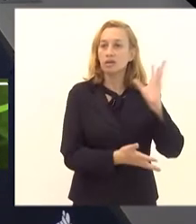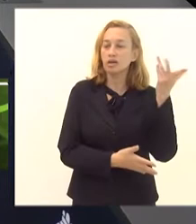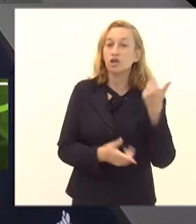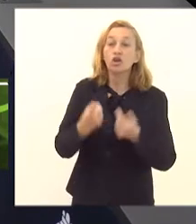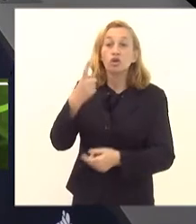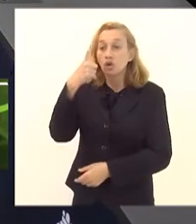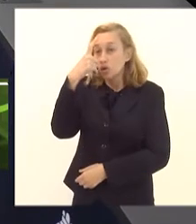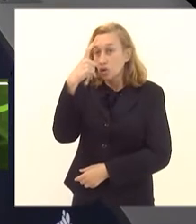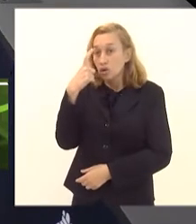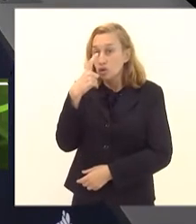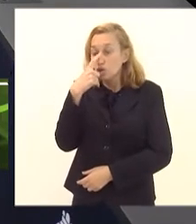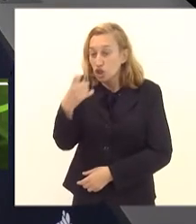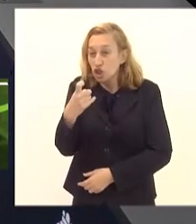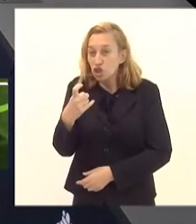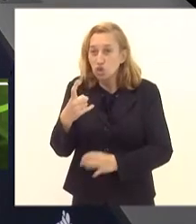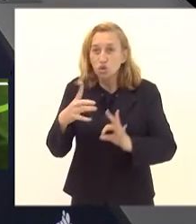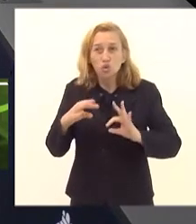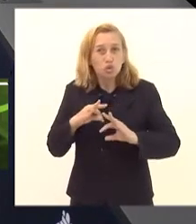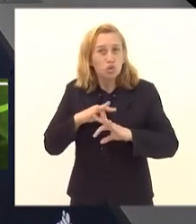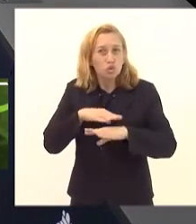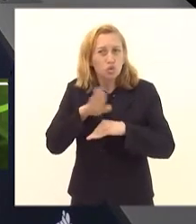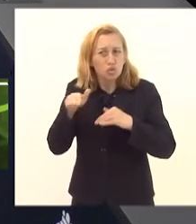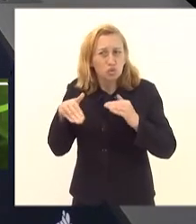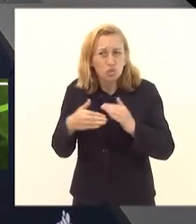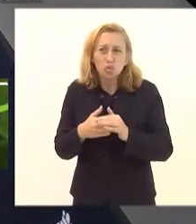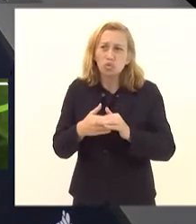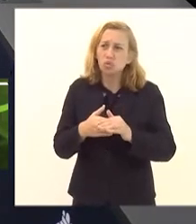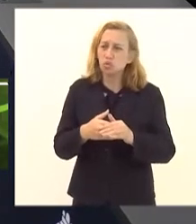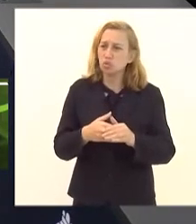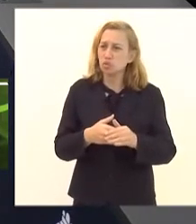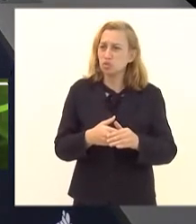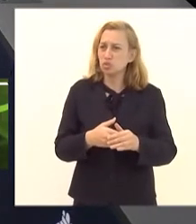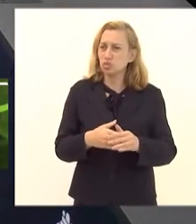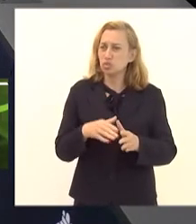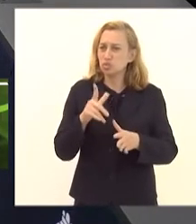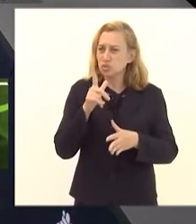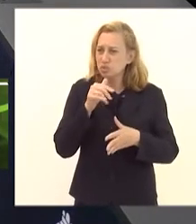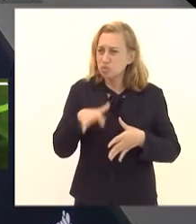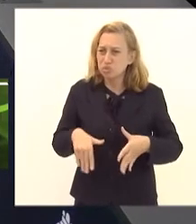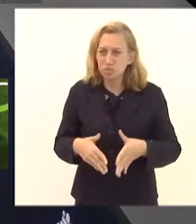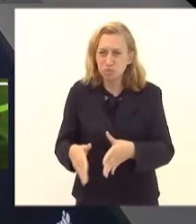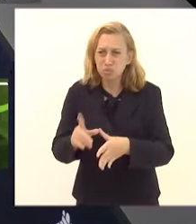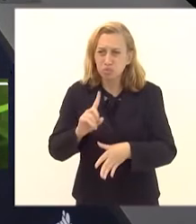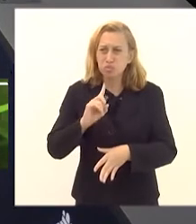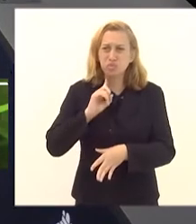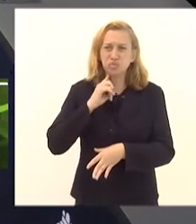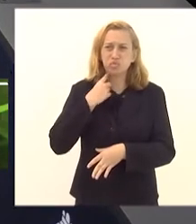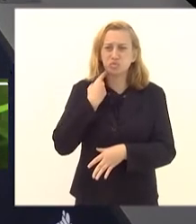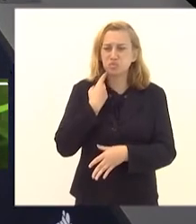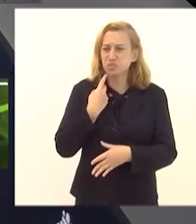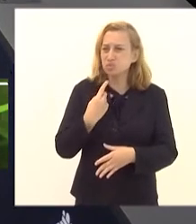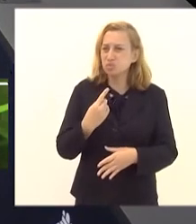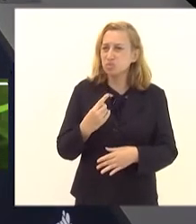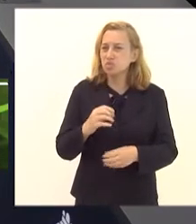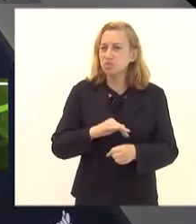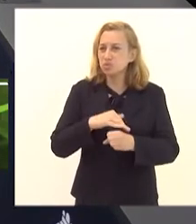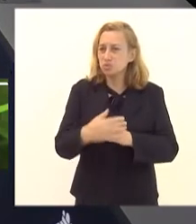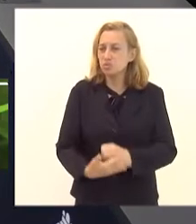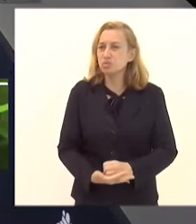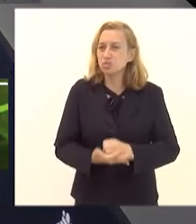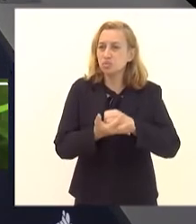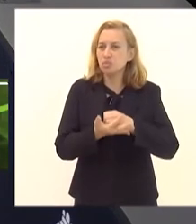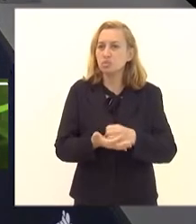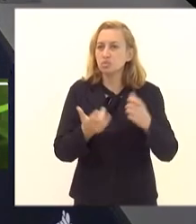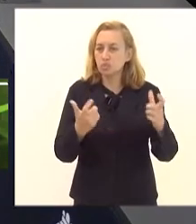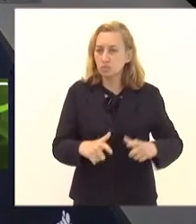sólidos, a microdrenagem, enfim, a visão de custo, a sustentabilidade do